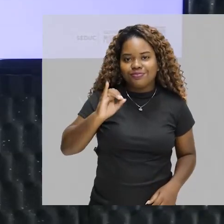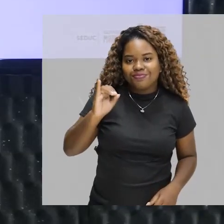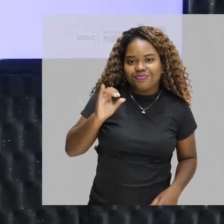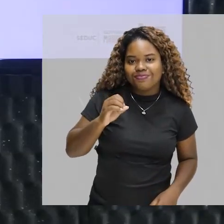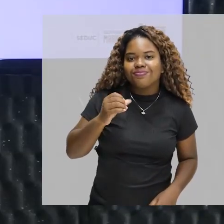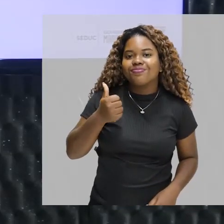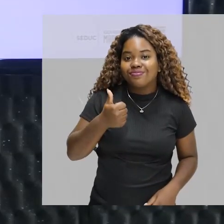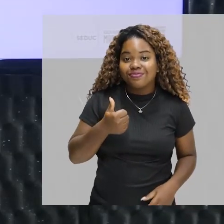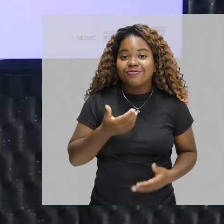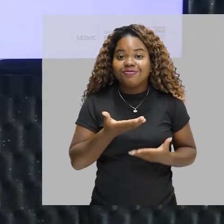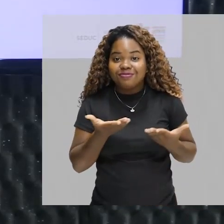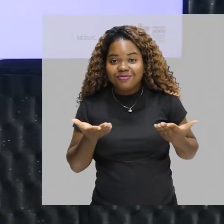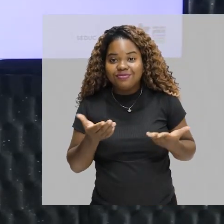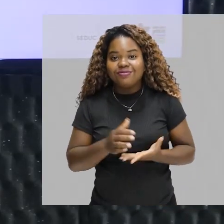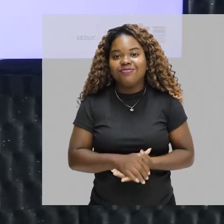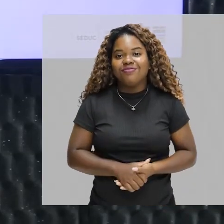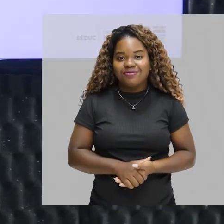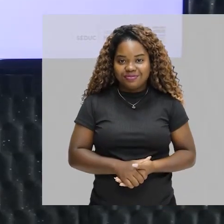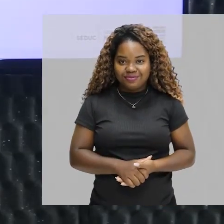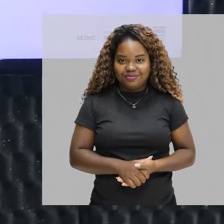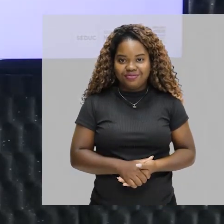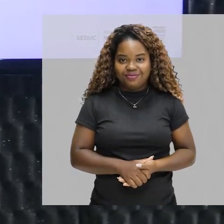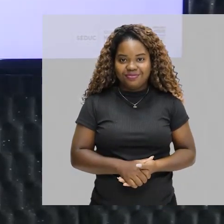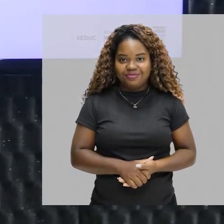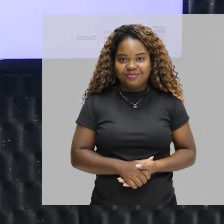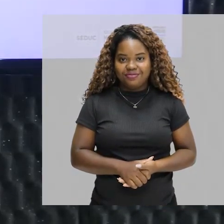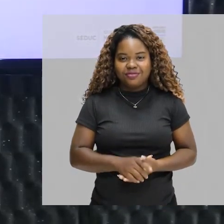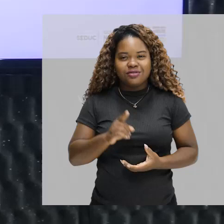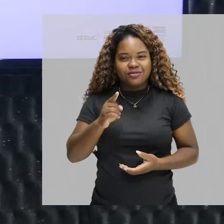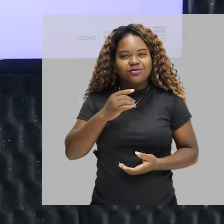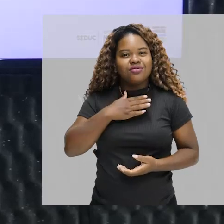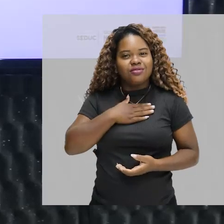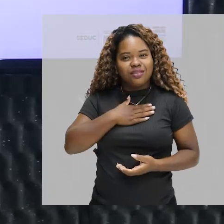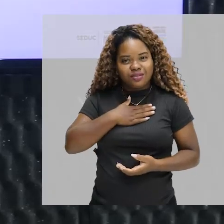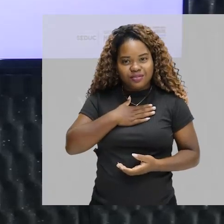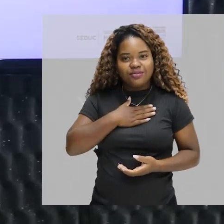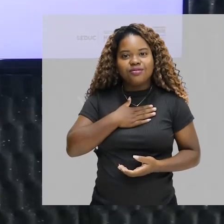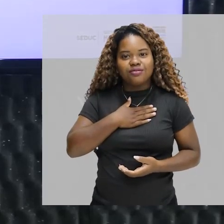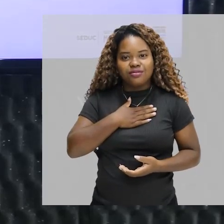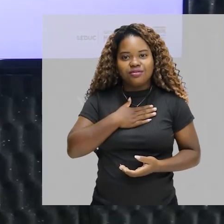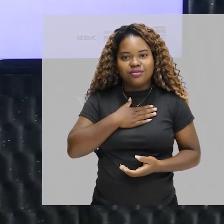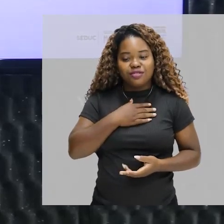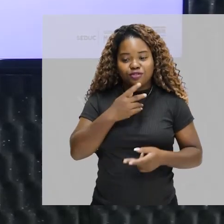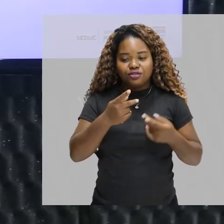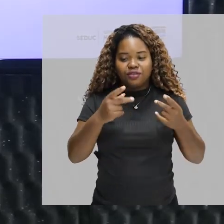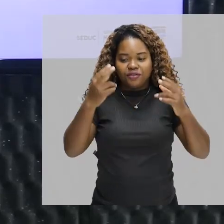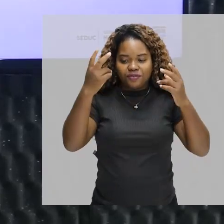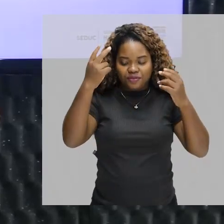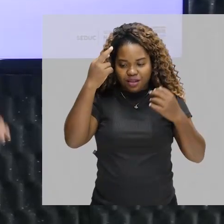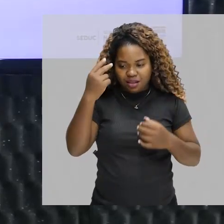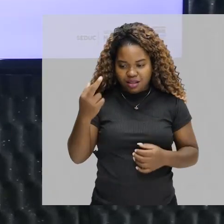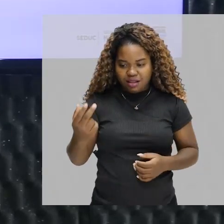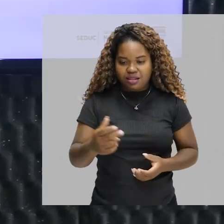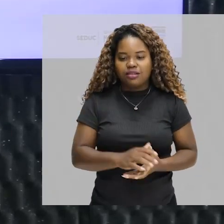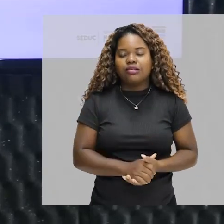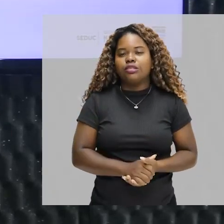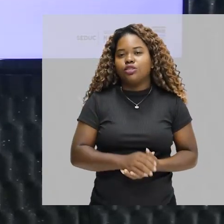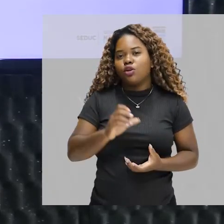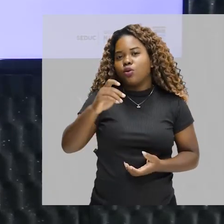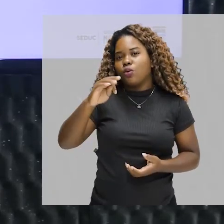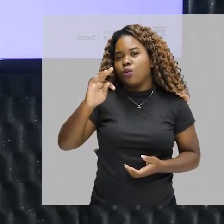Oi, chuchus, tudo bem com vocês? E aí, você gosta de contar histórias? Você gosta de contar